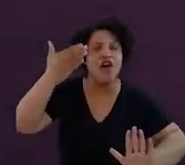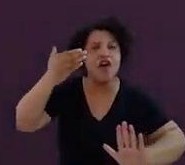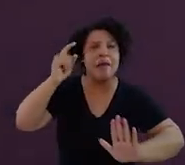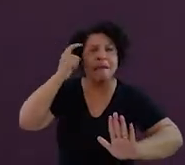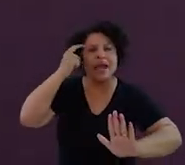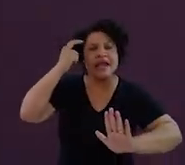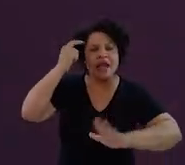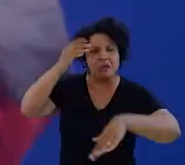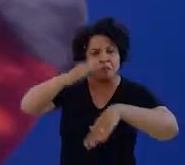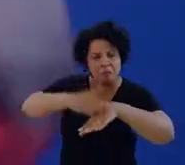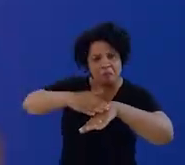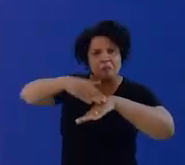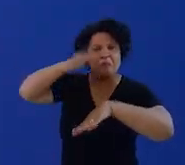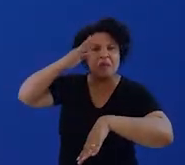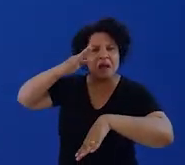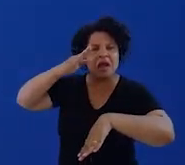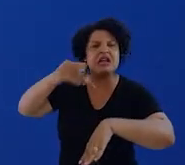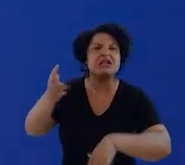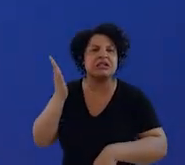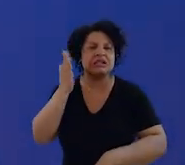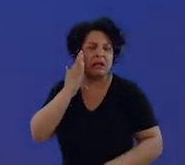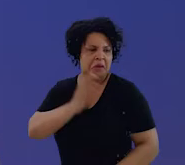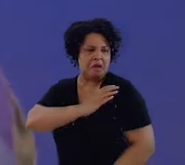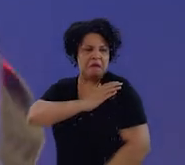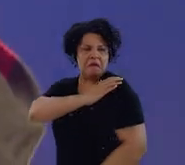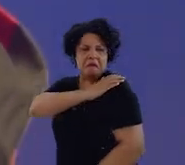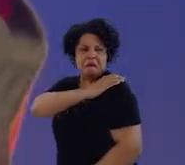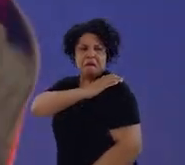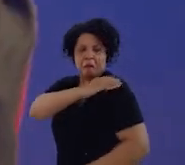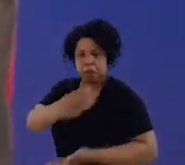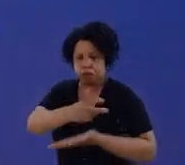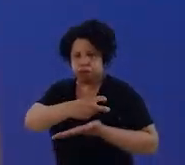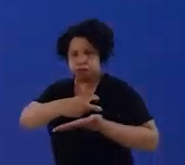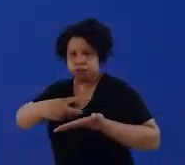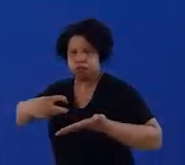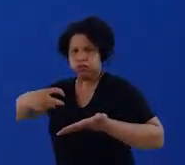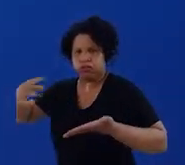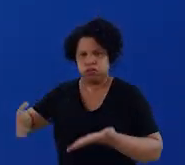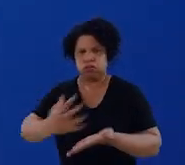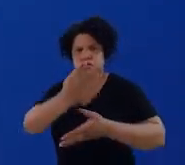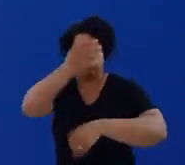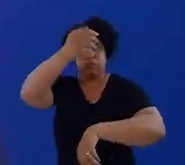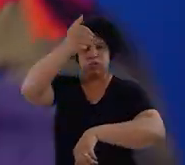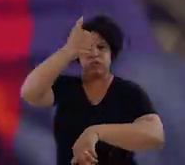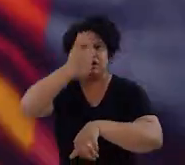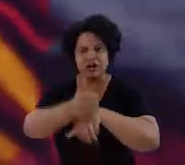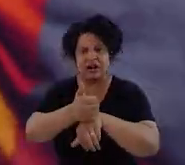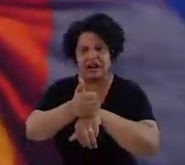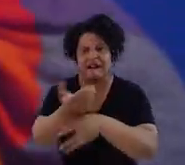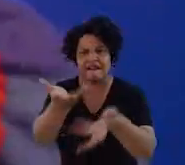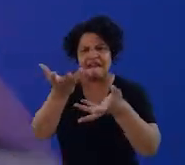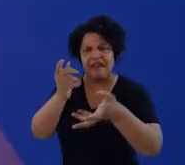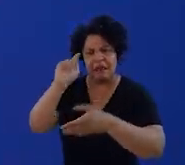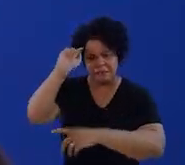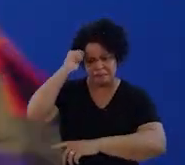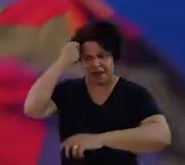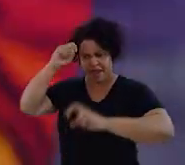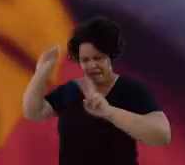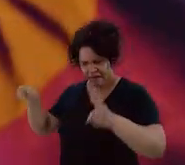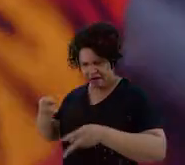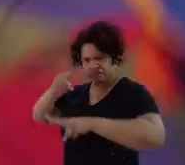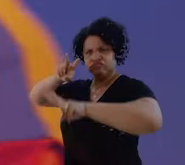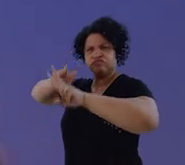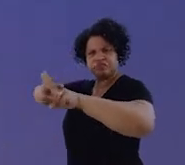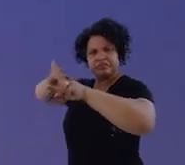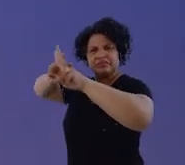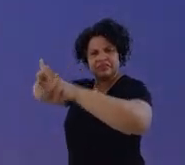cítrica. Contra o golpe militar. Gritando liberdade pro povo. Querem me botar na cela. Mas eu sou a cronista do